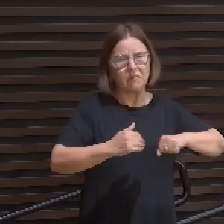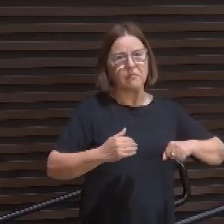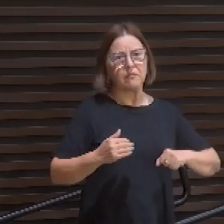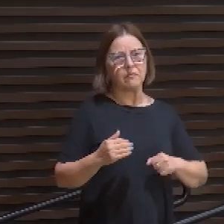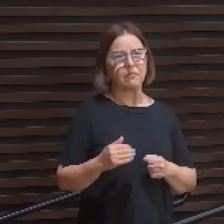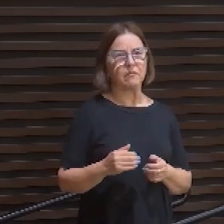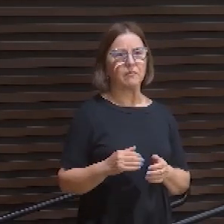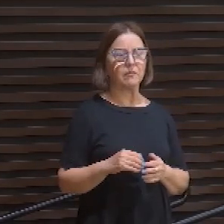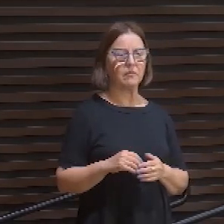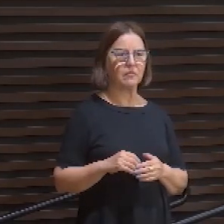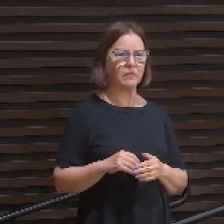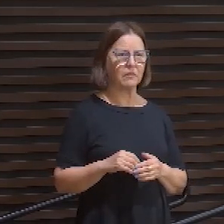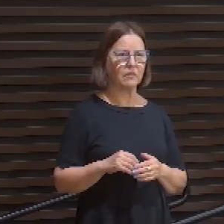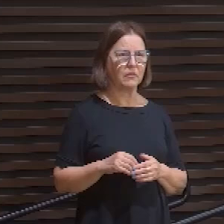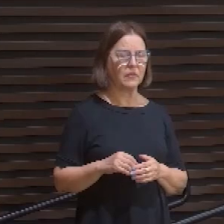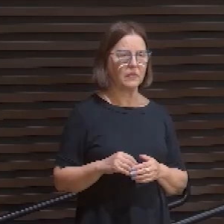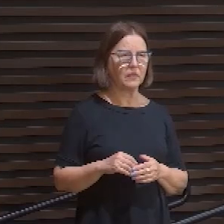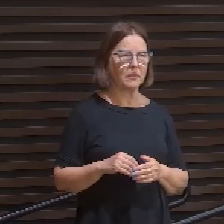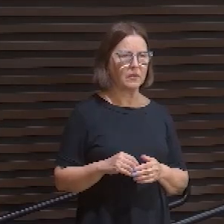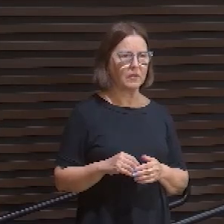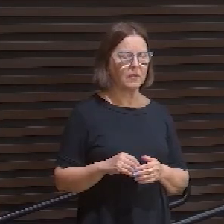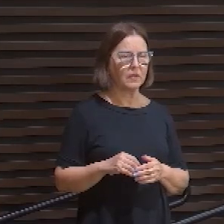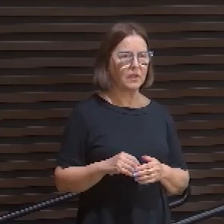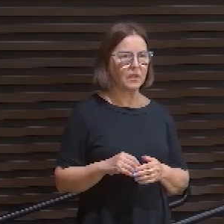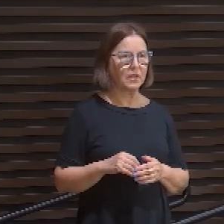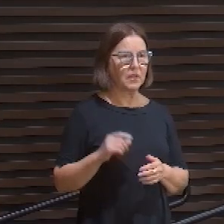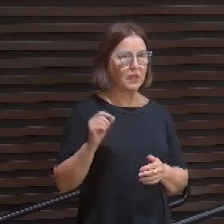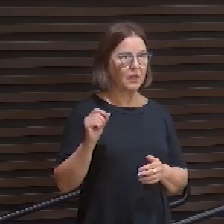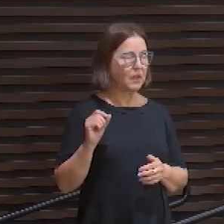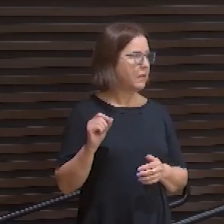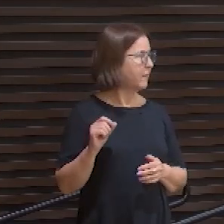passava uma folha de papel